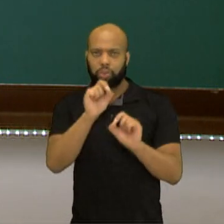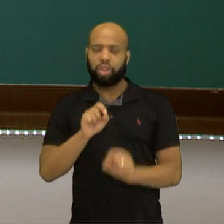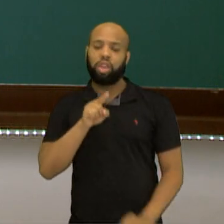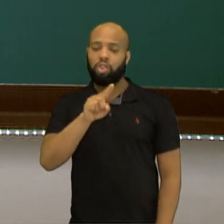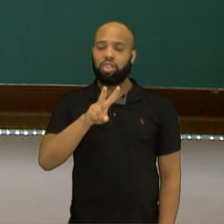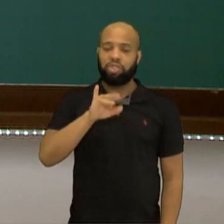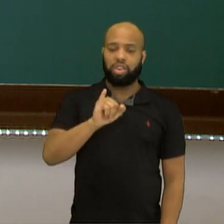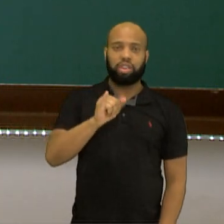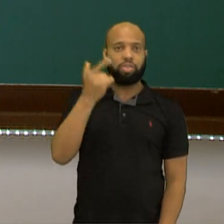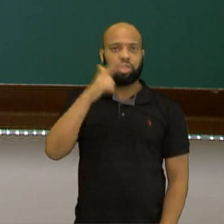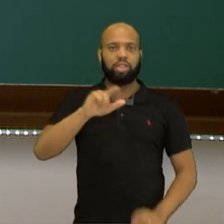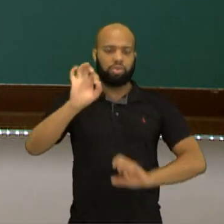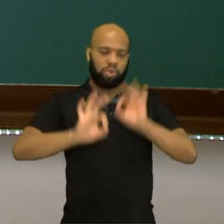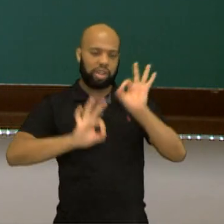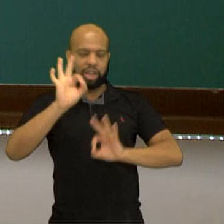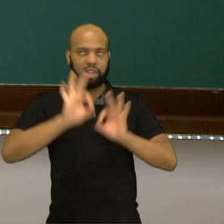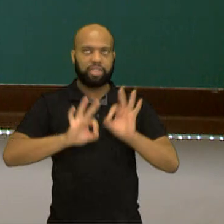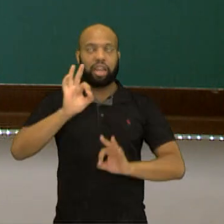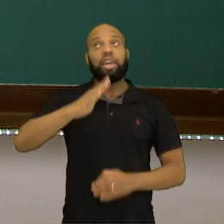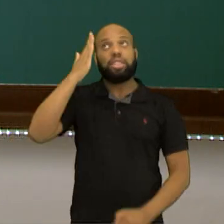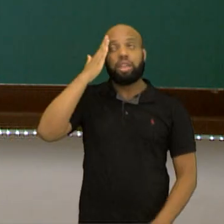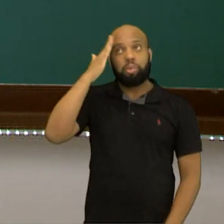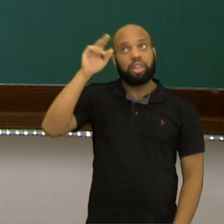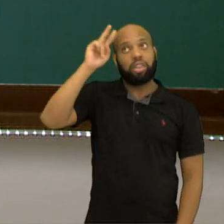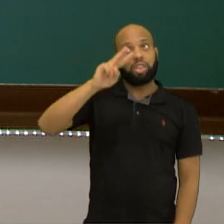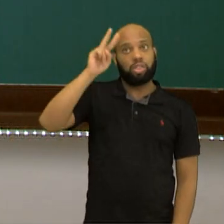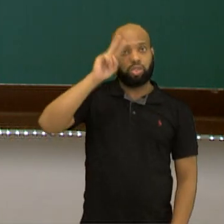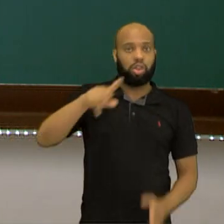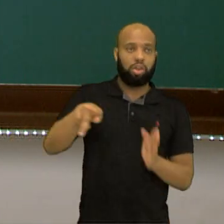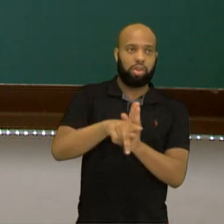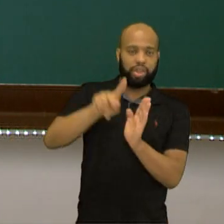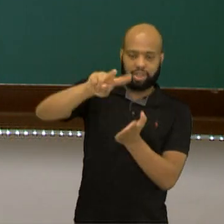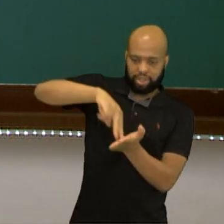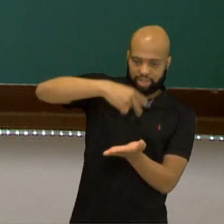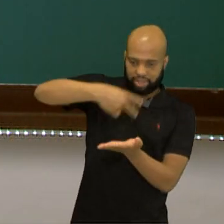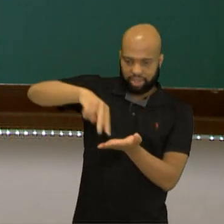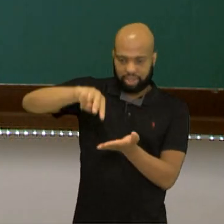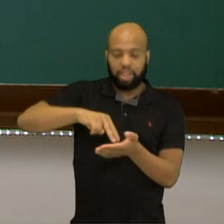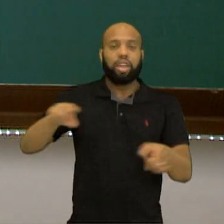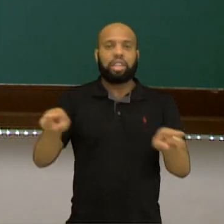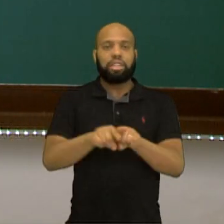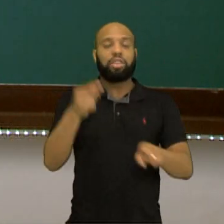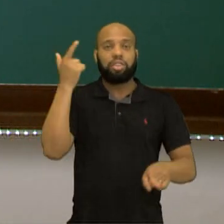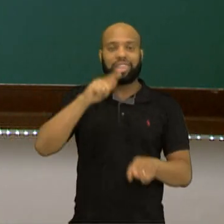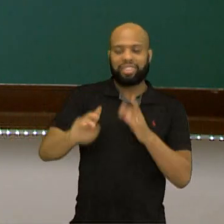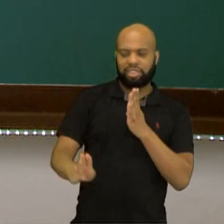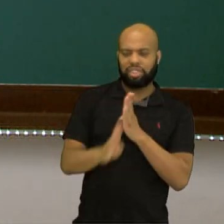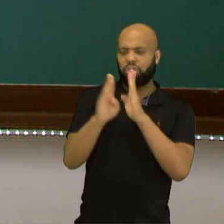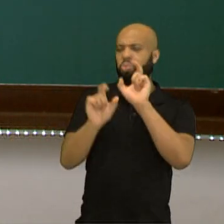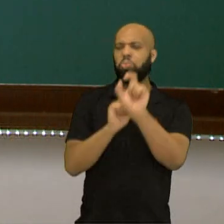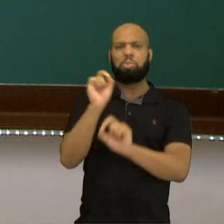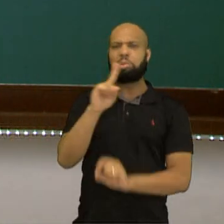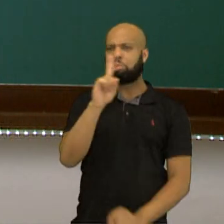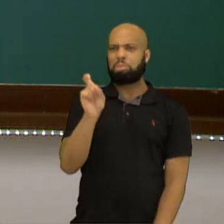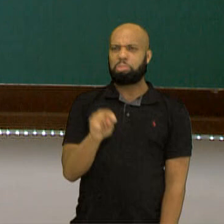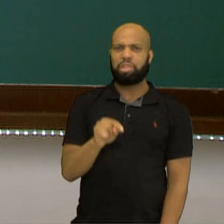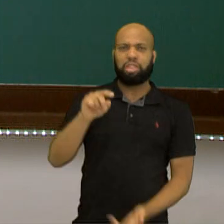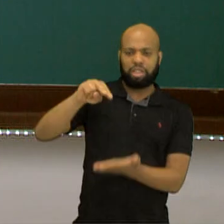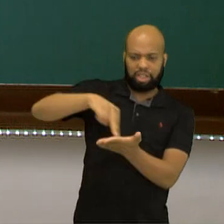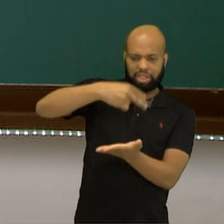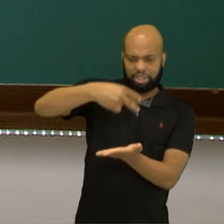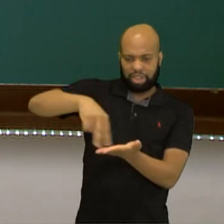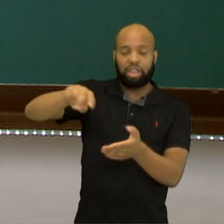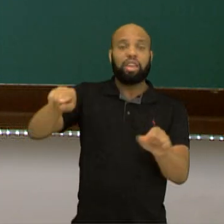consiga esquematizar a história do skate, que você consiga identificar o que é o skate e reconhecer